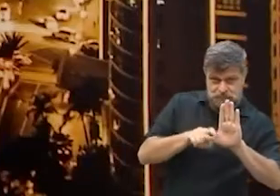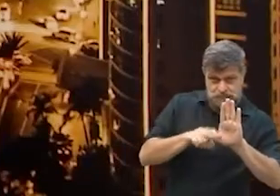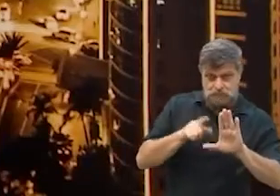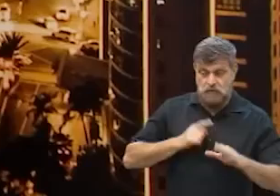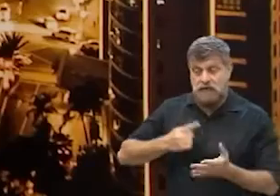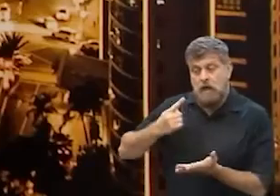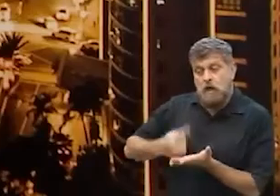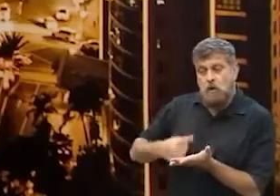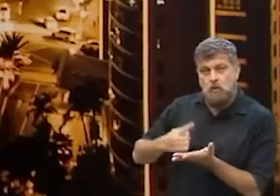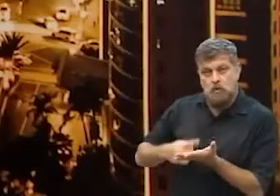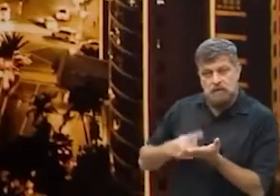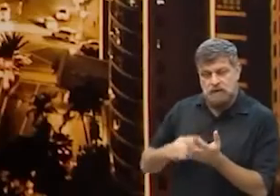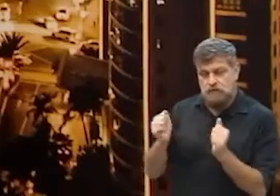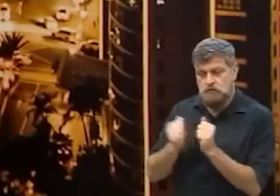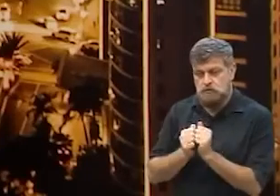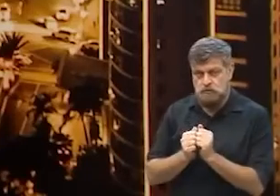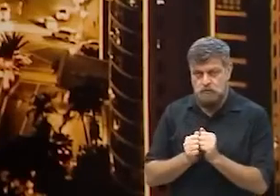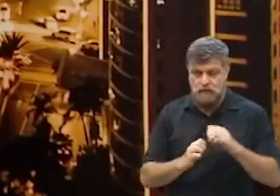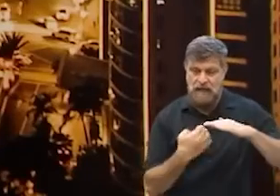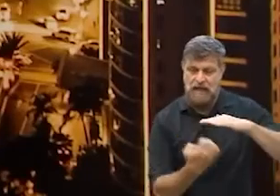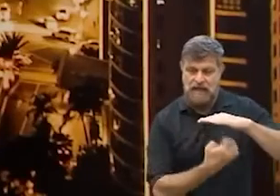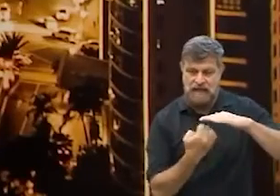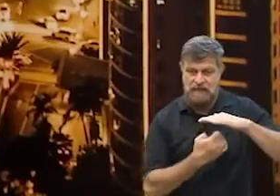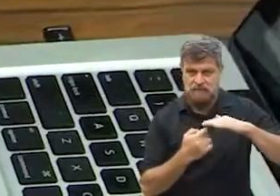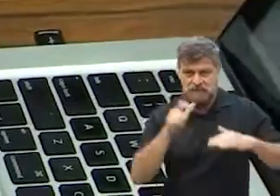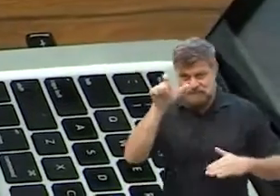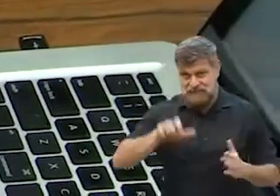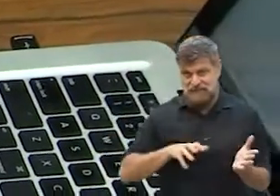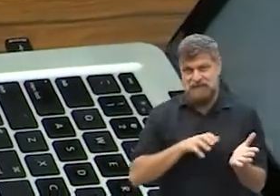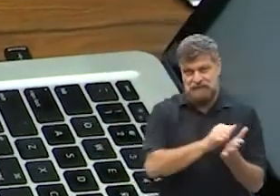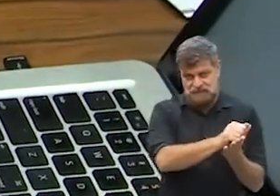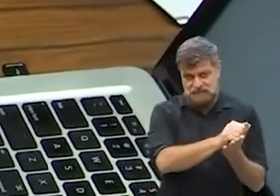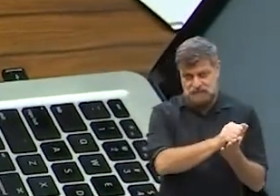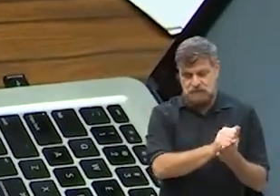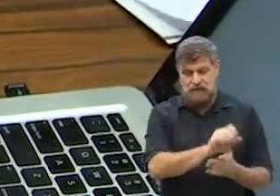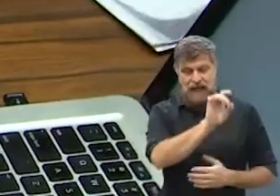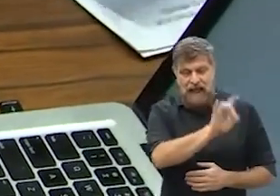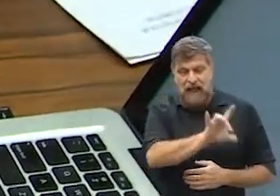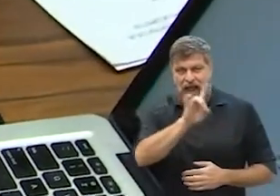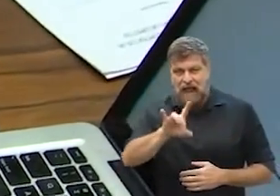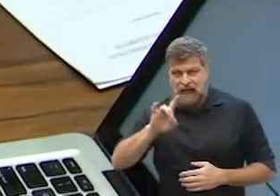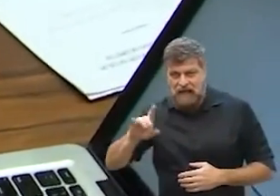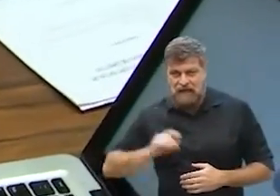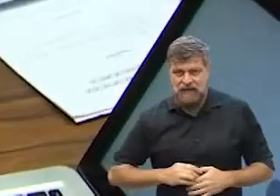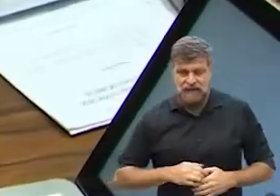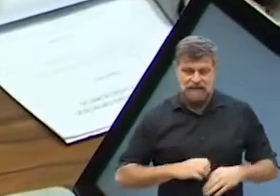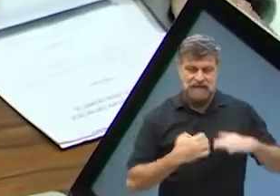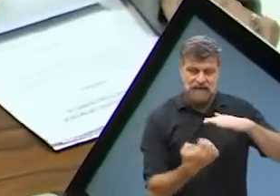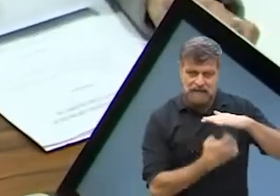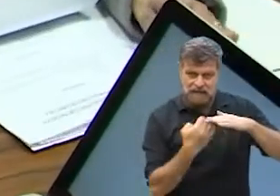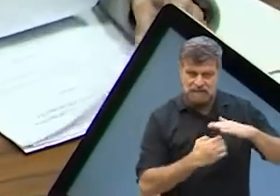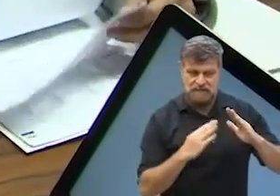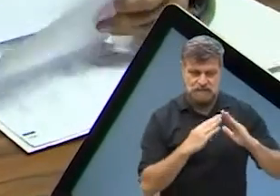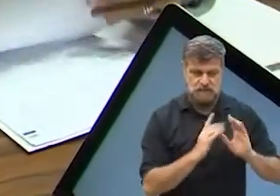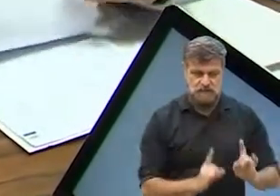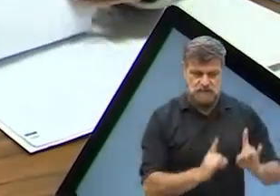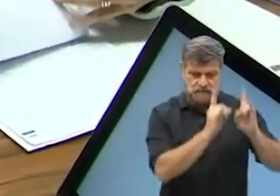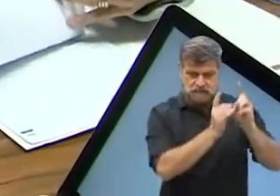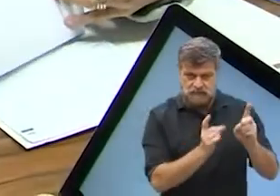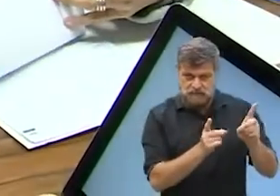do combinado que ele tem com a sua imobiliária, com a imobiliária que ele é cadastrado, tá? Então, cada imobiliária ela tem a sua política de